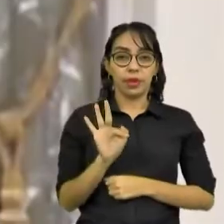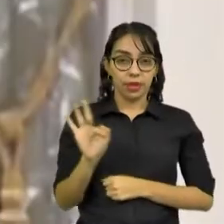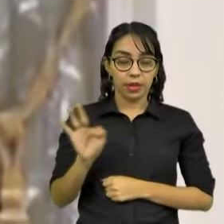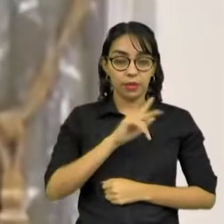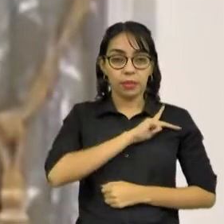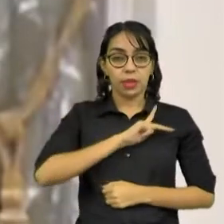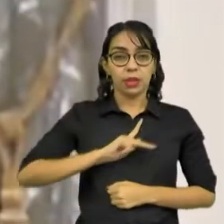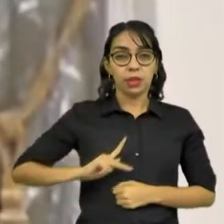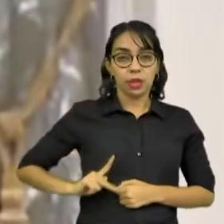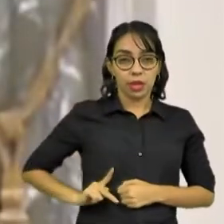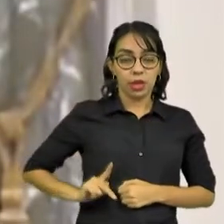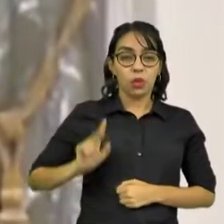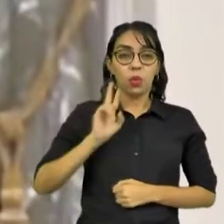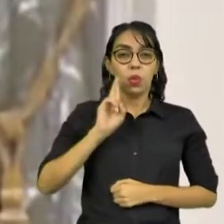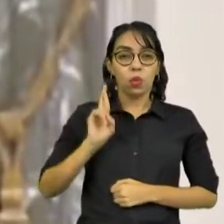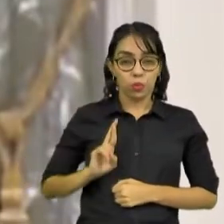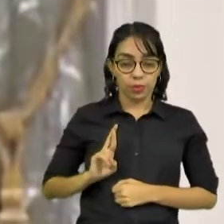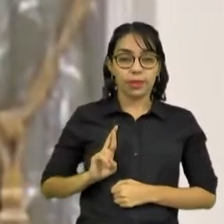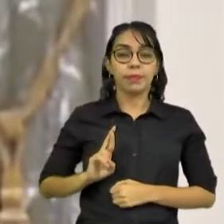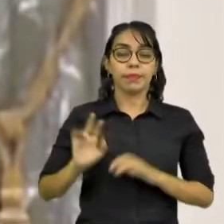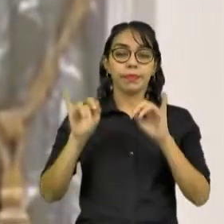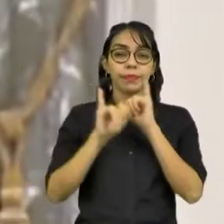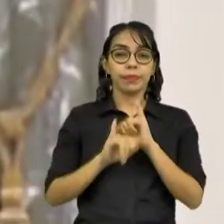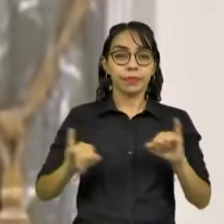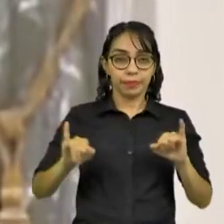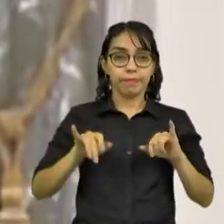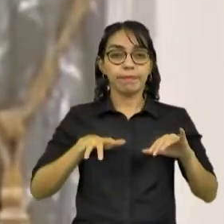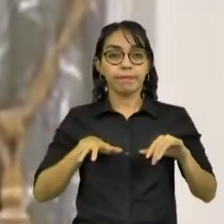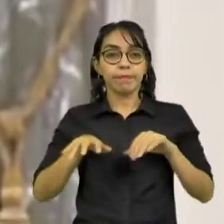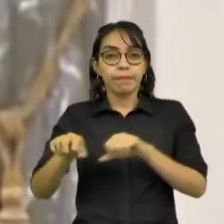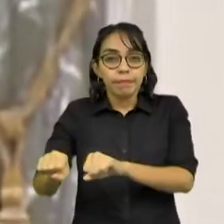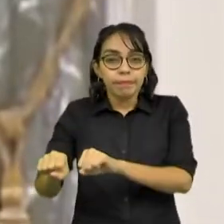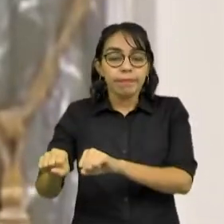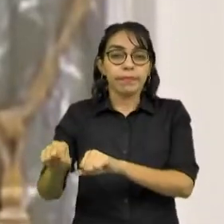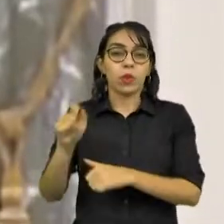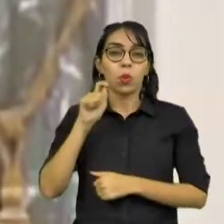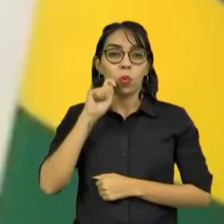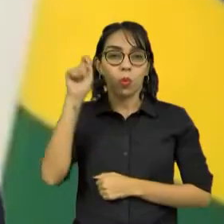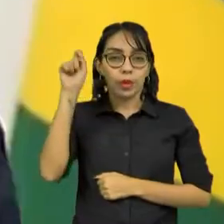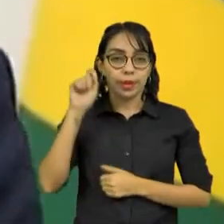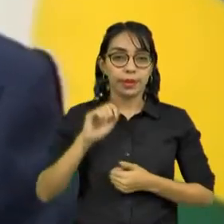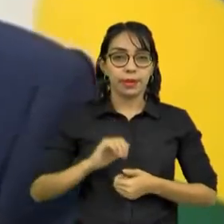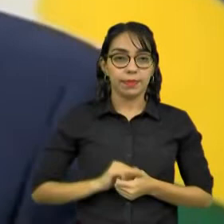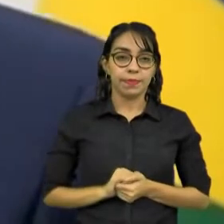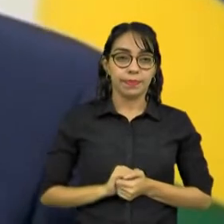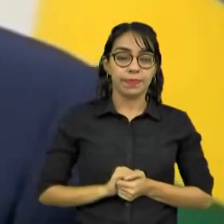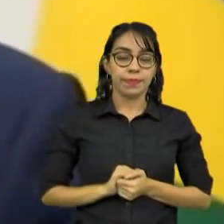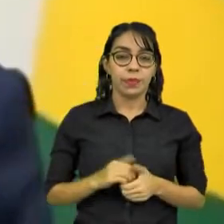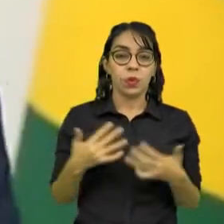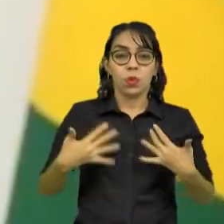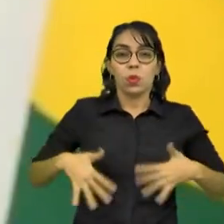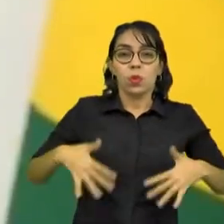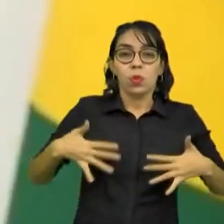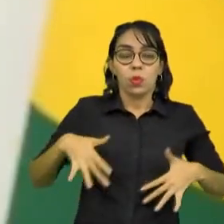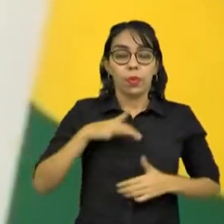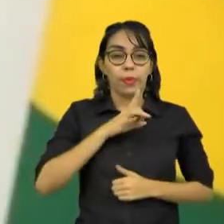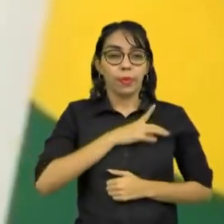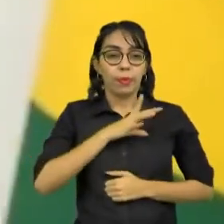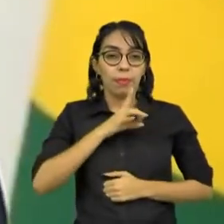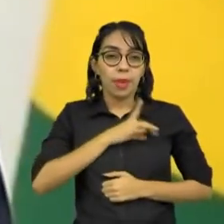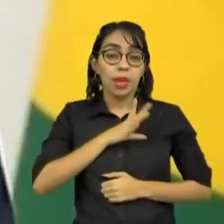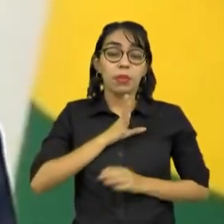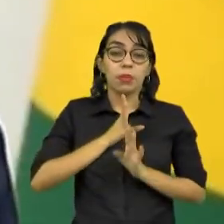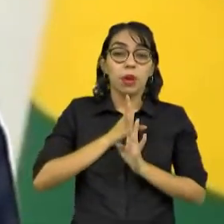Putin, anunciou uma operação militar no leste da Ucrânia. Um confronto que gerou tensão mundial por receio dos desdobramentos que